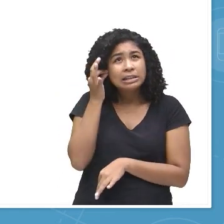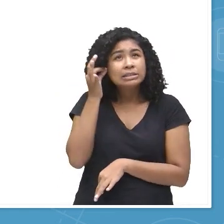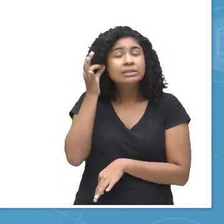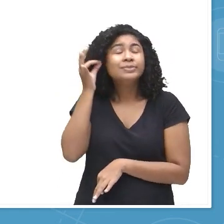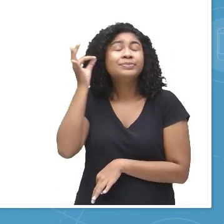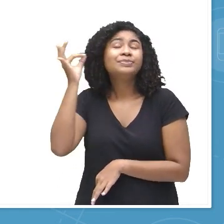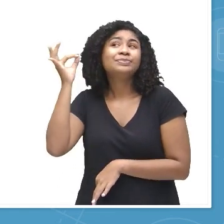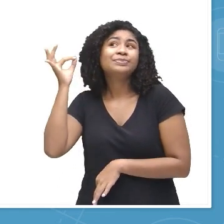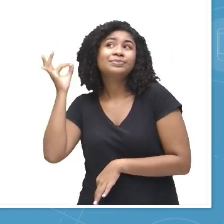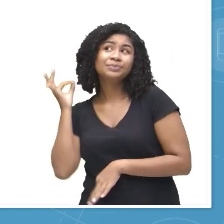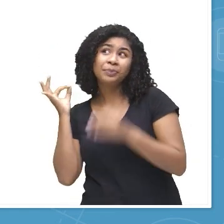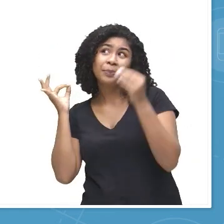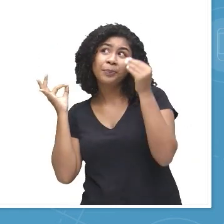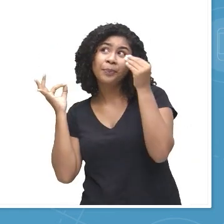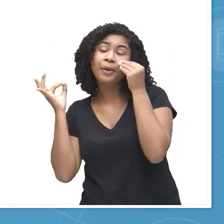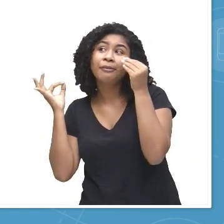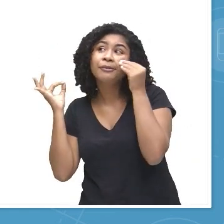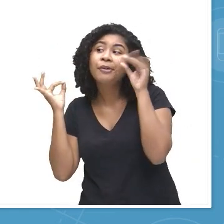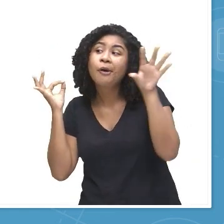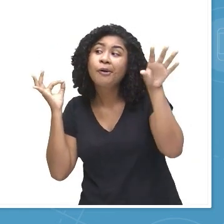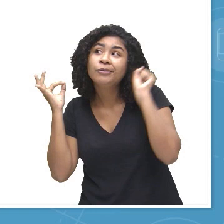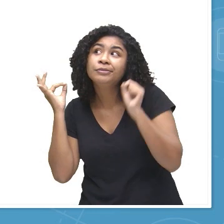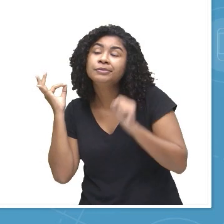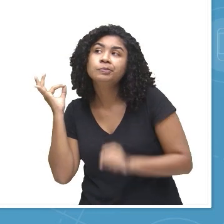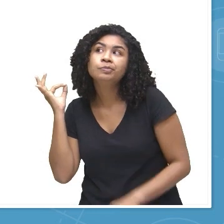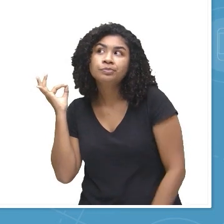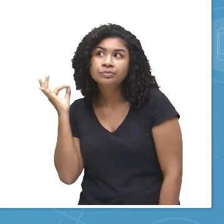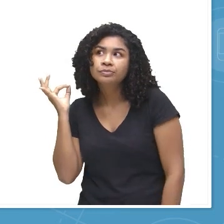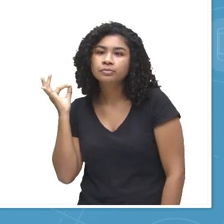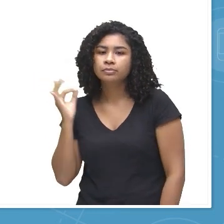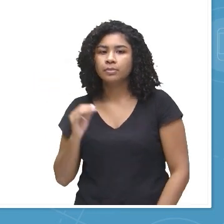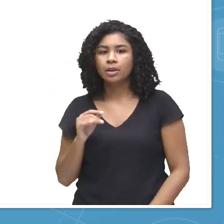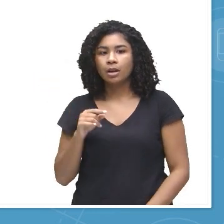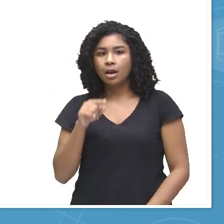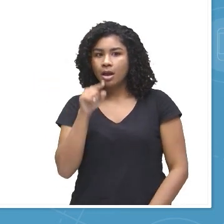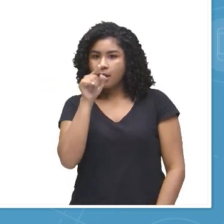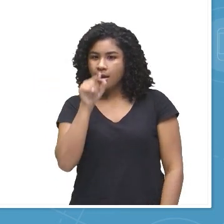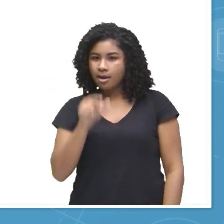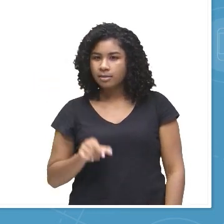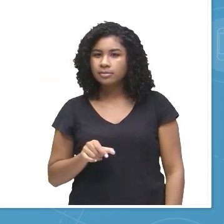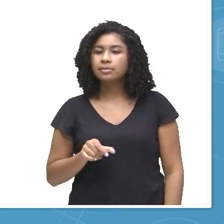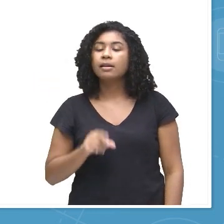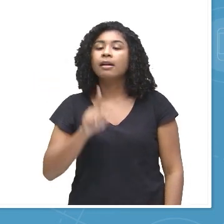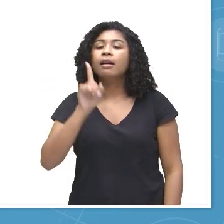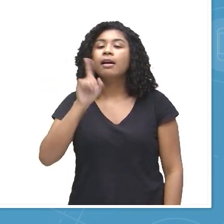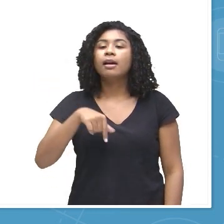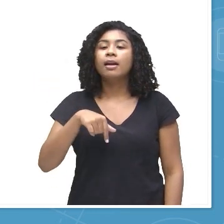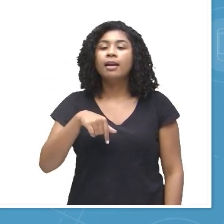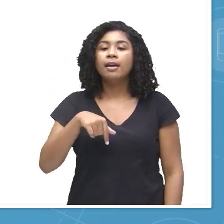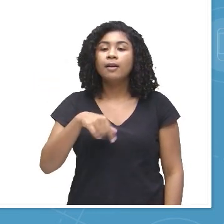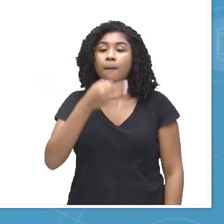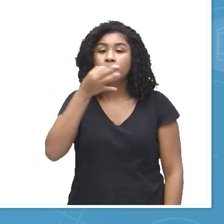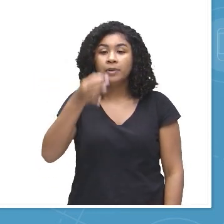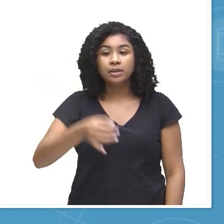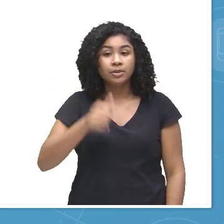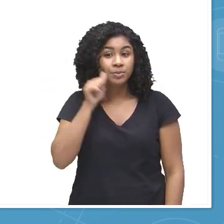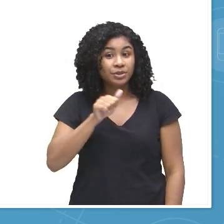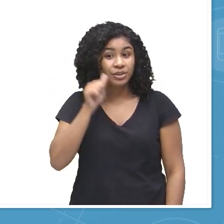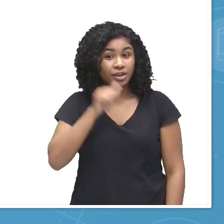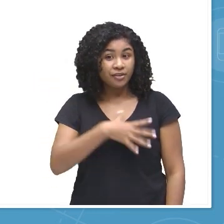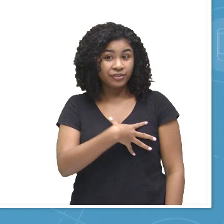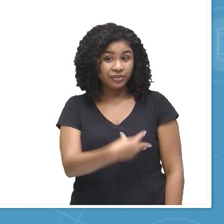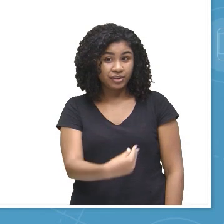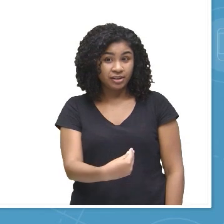a quantas anda o discurso. Então, tudo aqui é a fala da menina, é da filha, tá? Então,